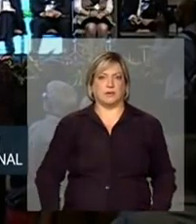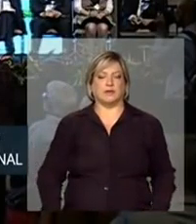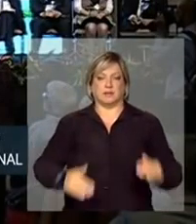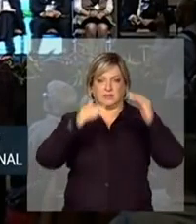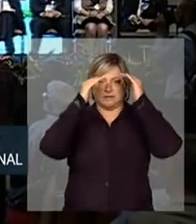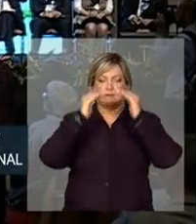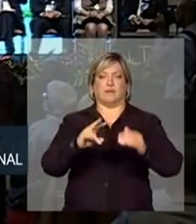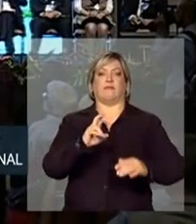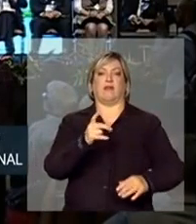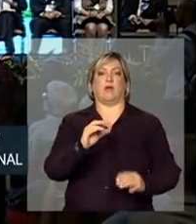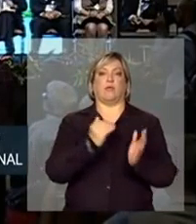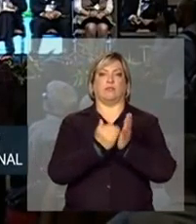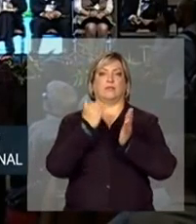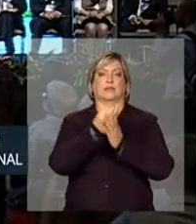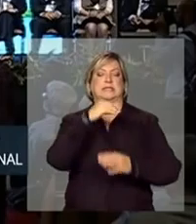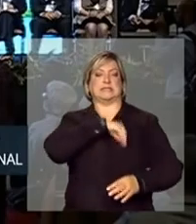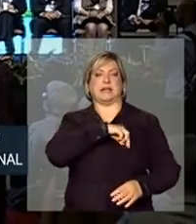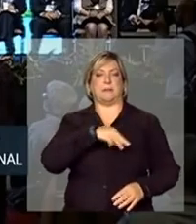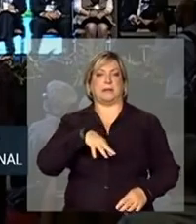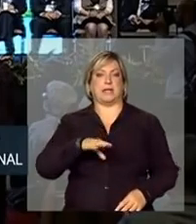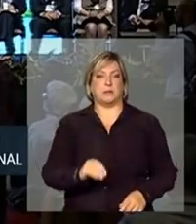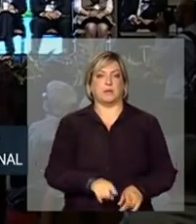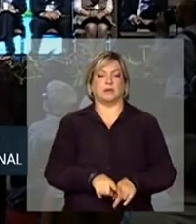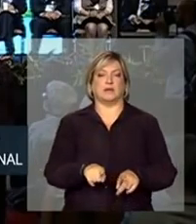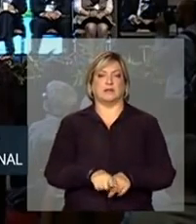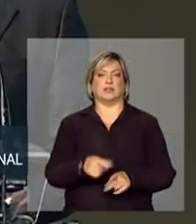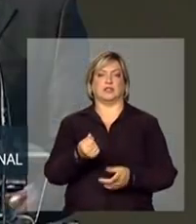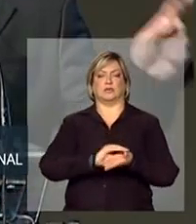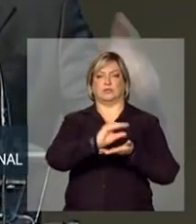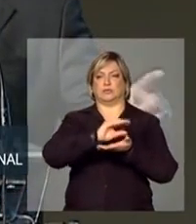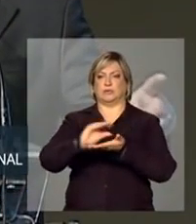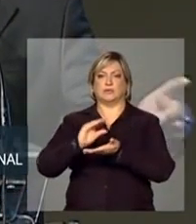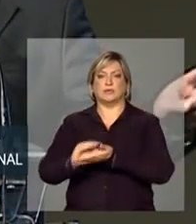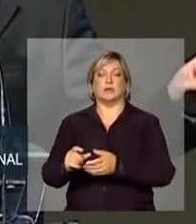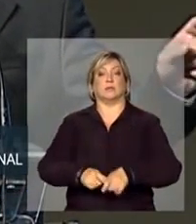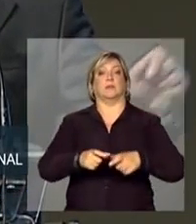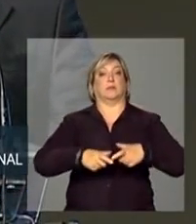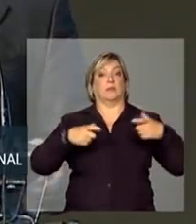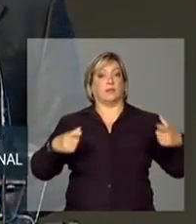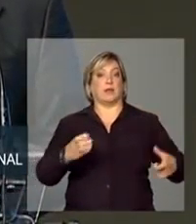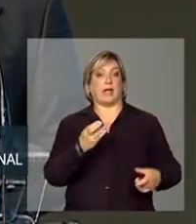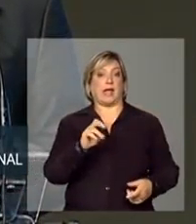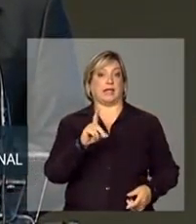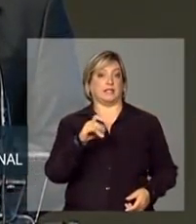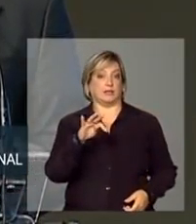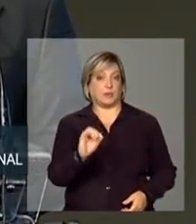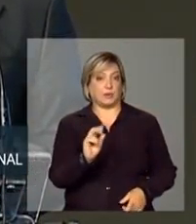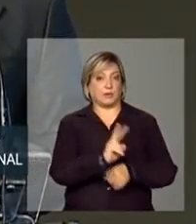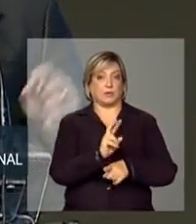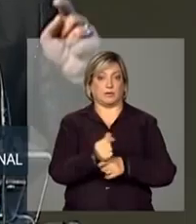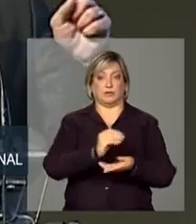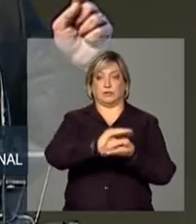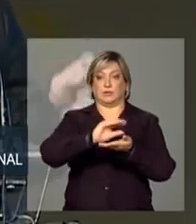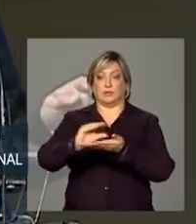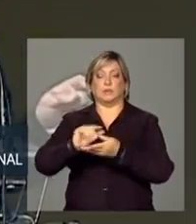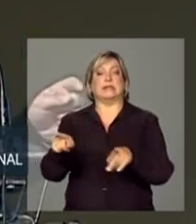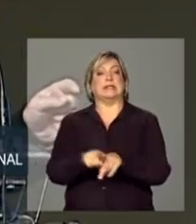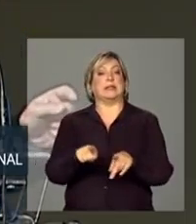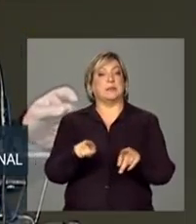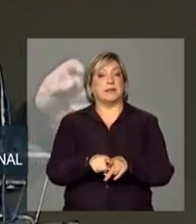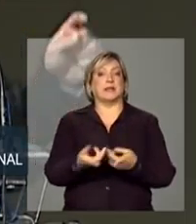nada foi fruto do acaso, tudo que foi conquistado foi fruto de